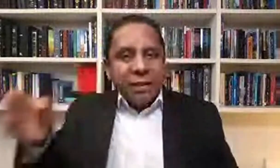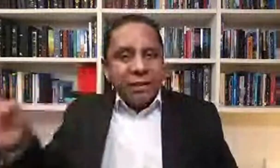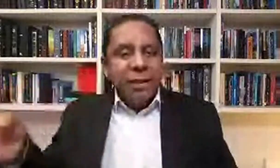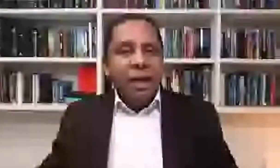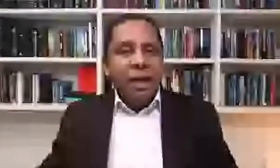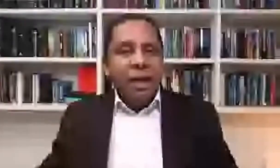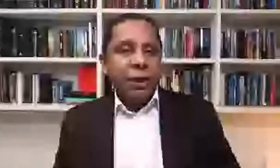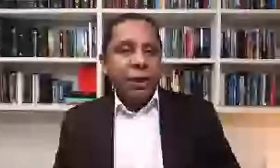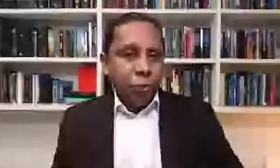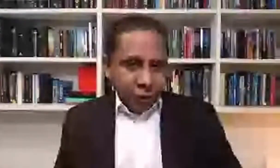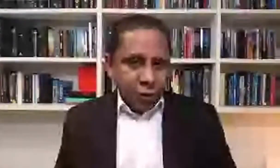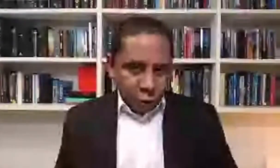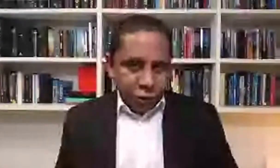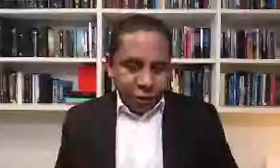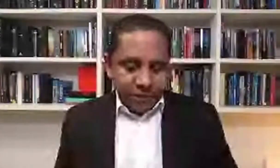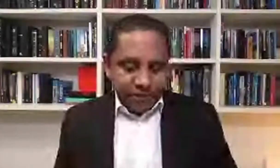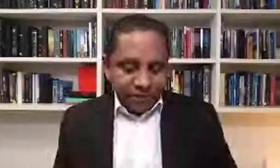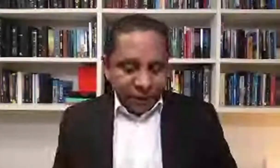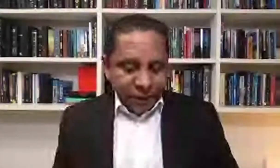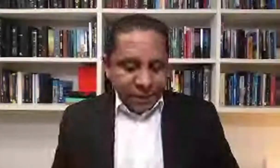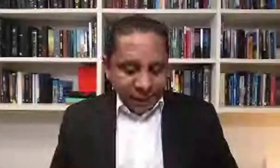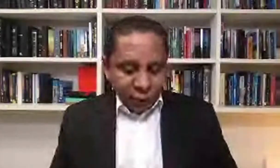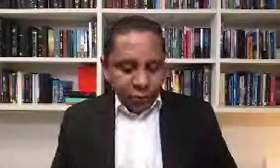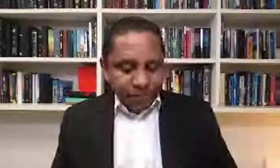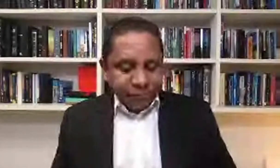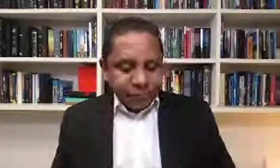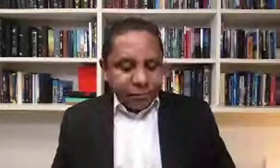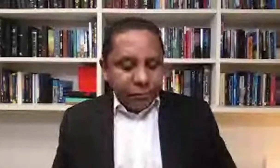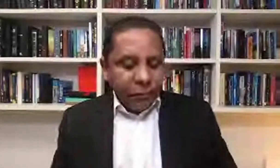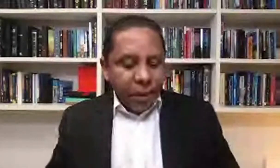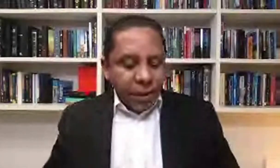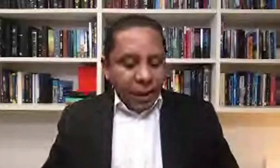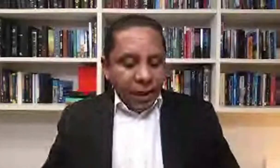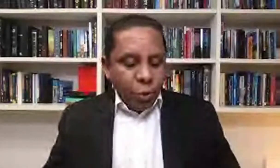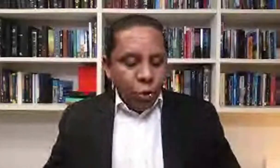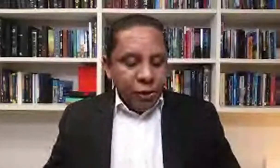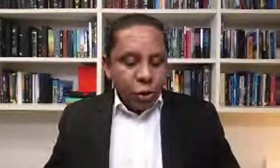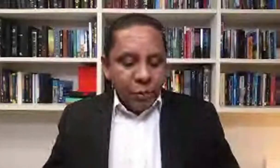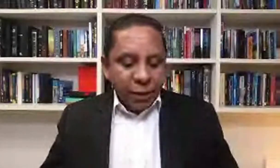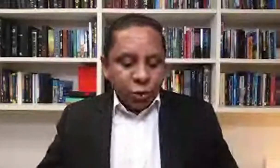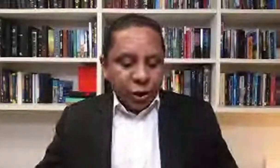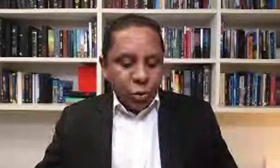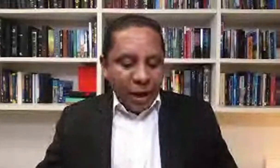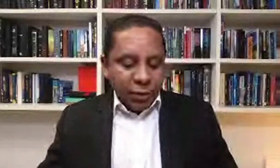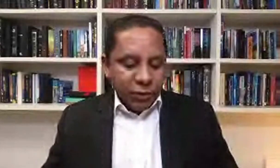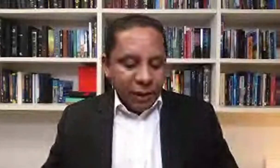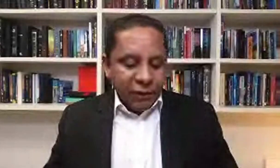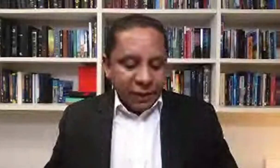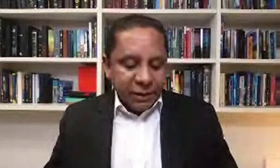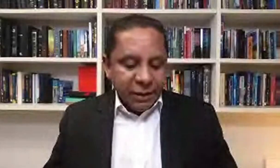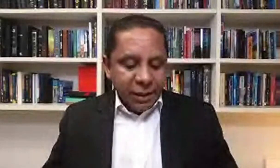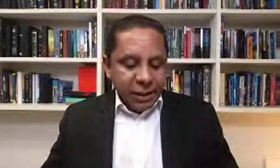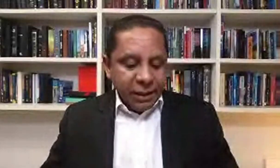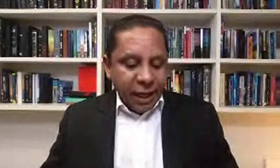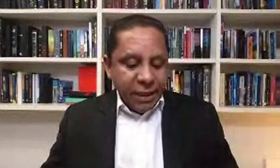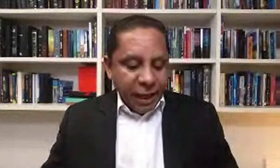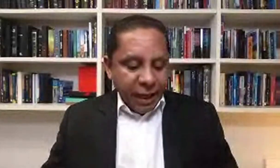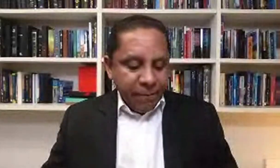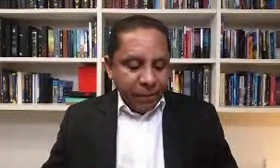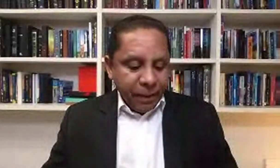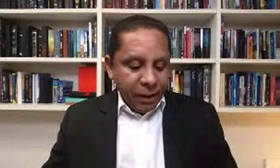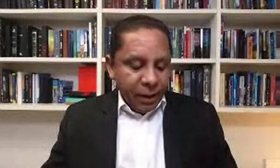por fases até chegar nos dias de hoje. Certo? O Luiz Roberto Januário, ele fala assim,